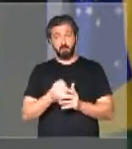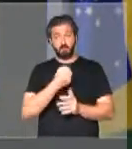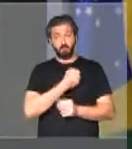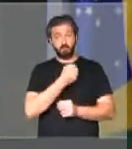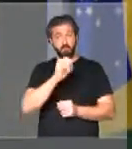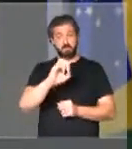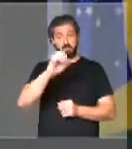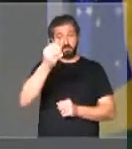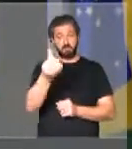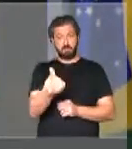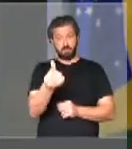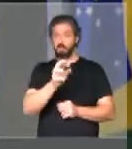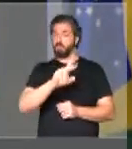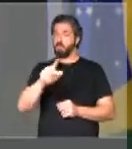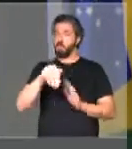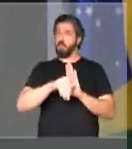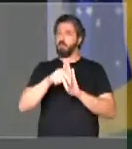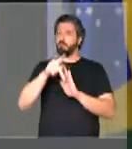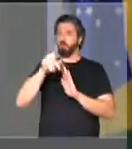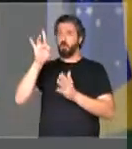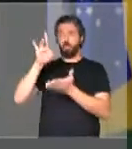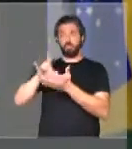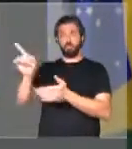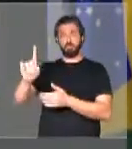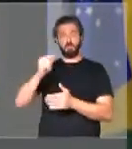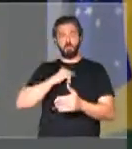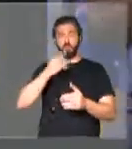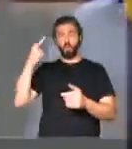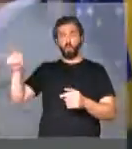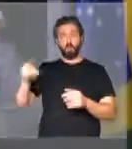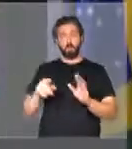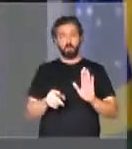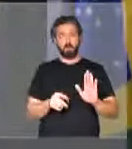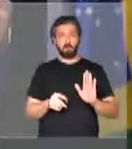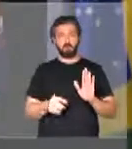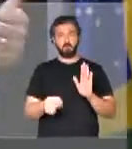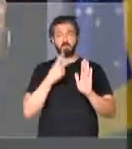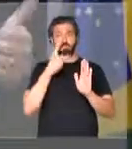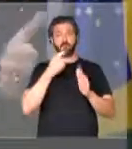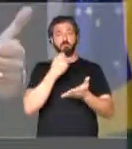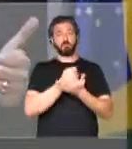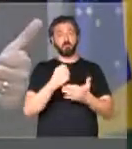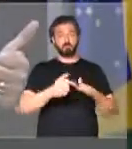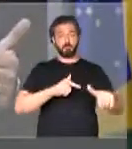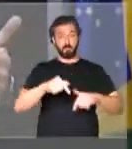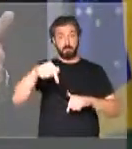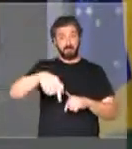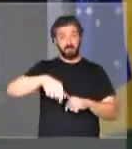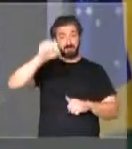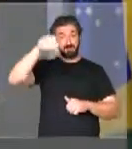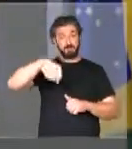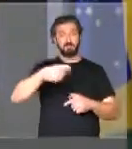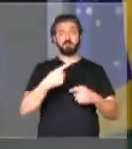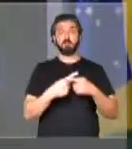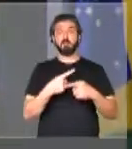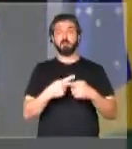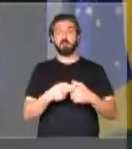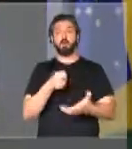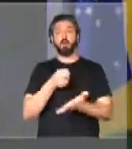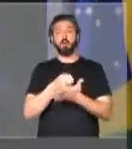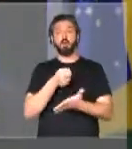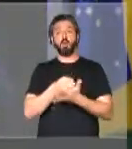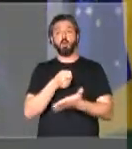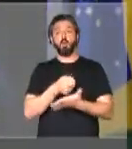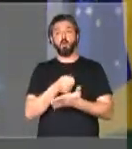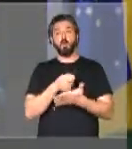número 6, e não a medida provisória no seu texto original, ele trata de gerar emprego sim, porque